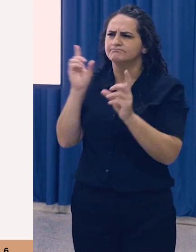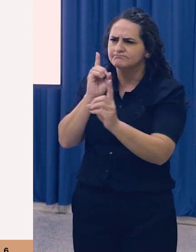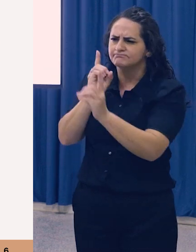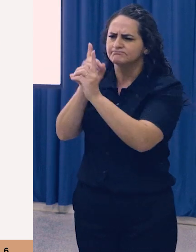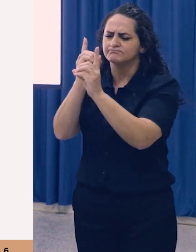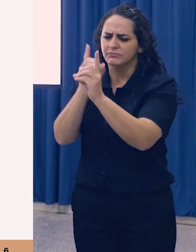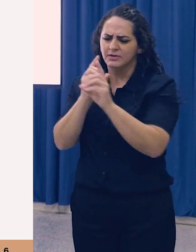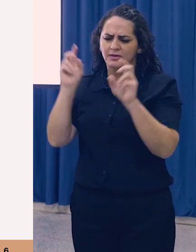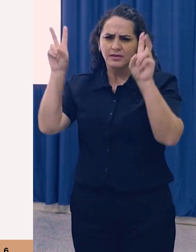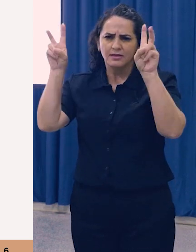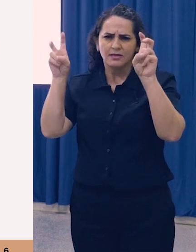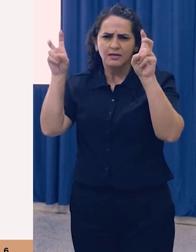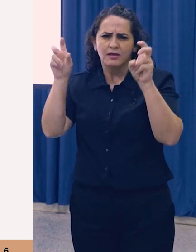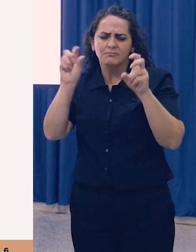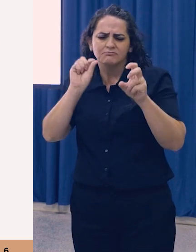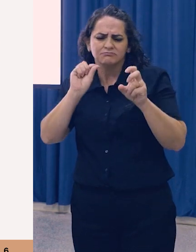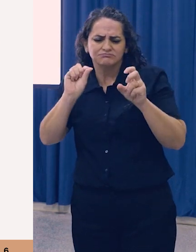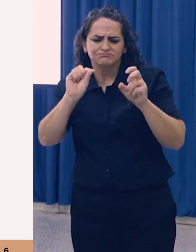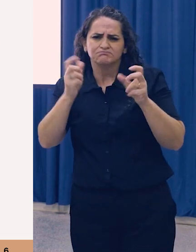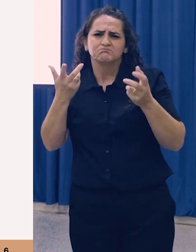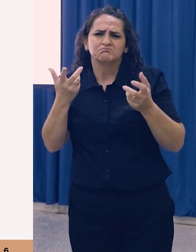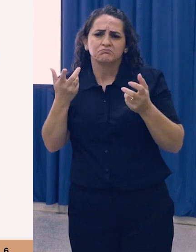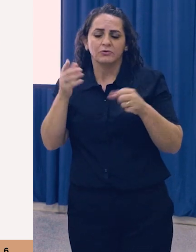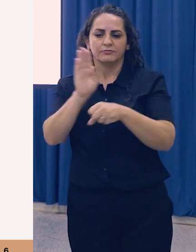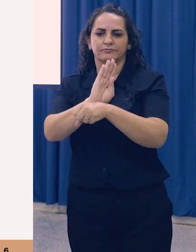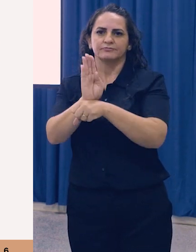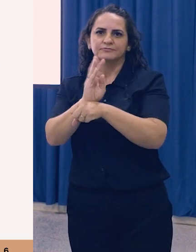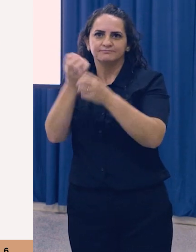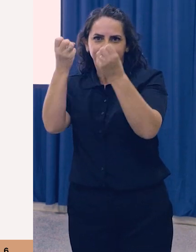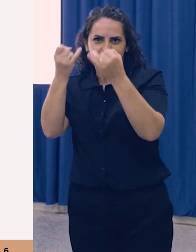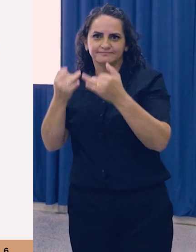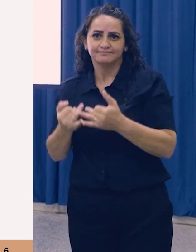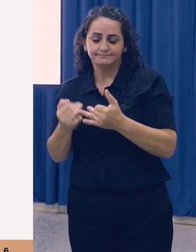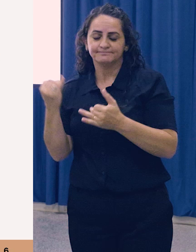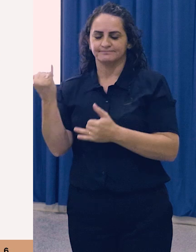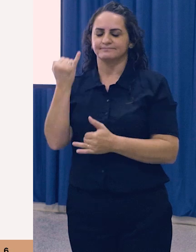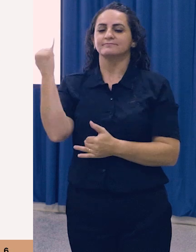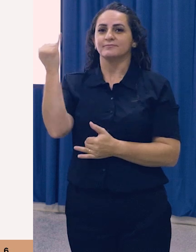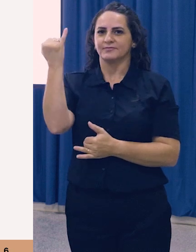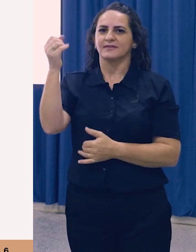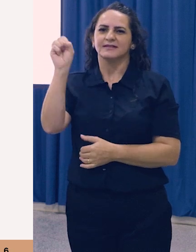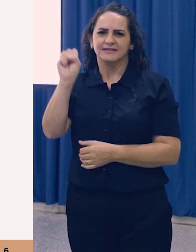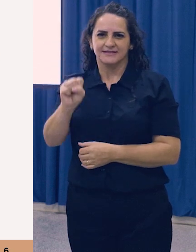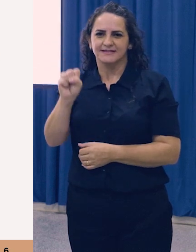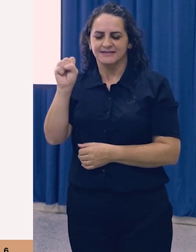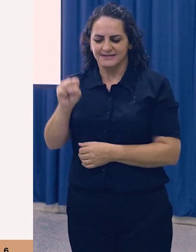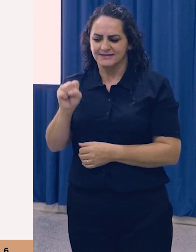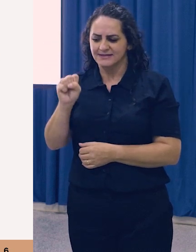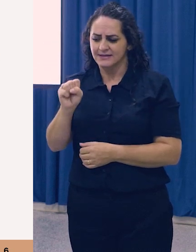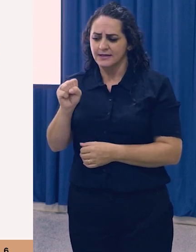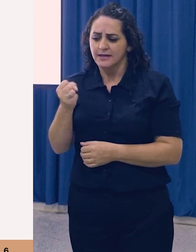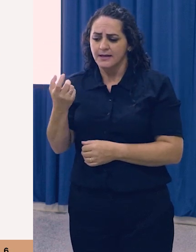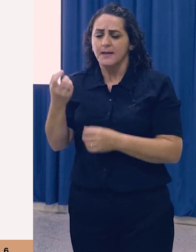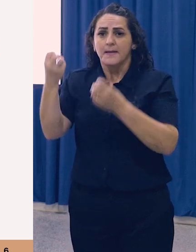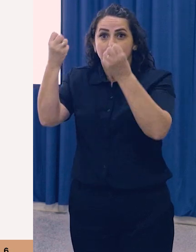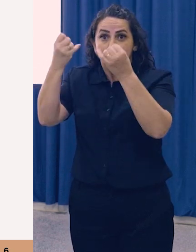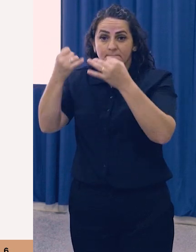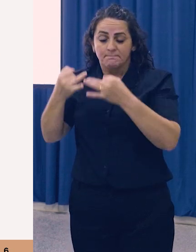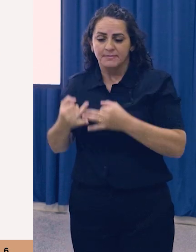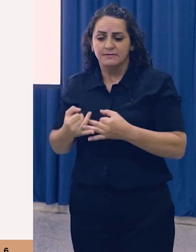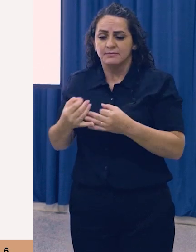temas, assuntos, gêneros que esse filme fala. Isso é muito importante, justamente para a gente definir o tom